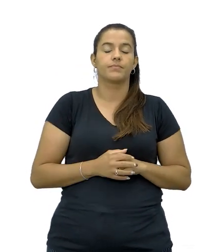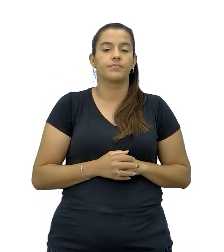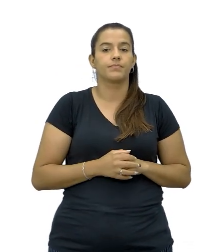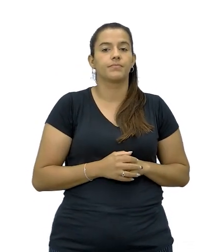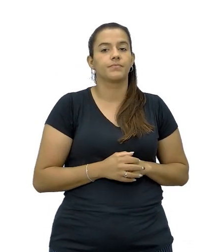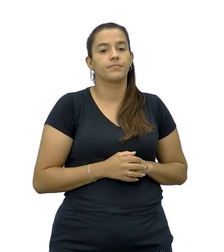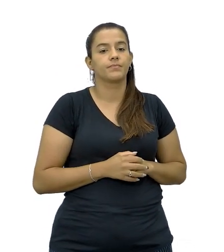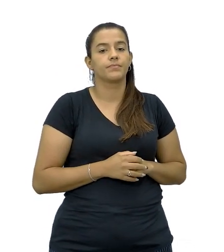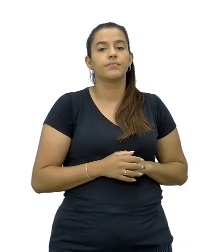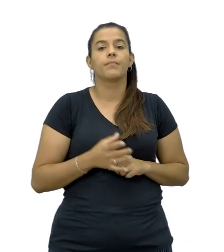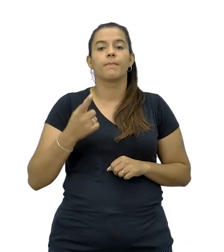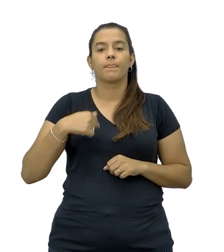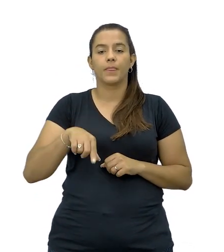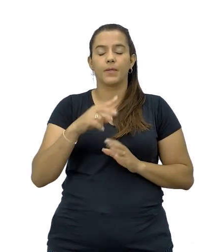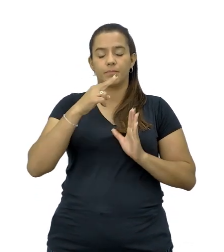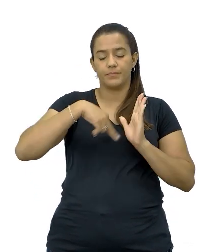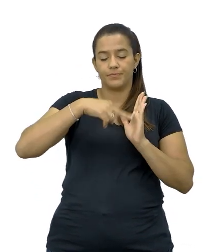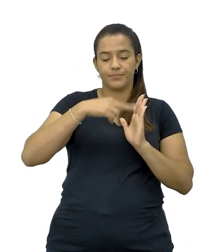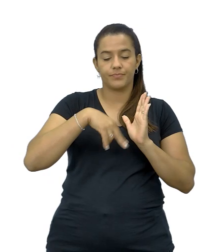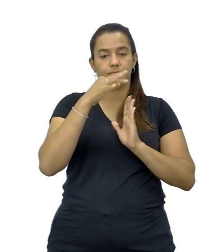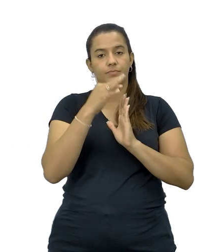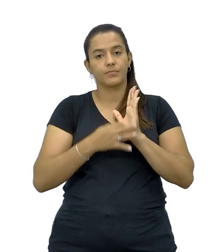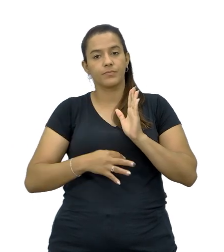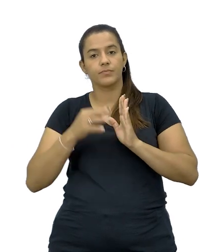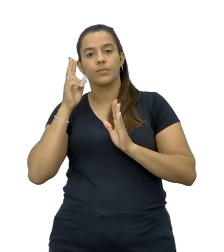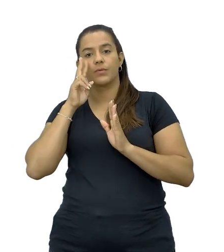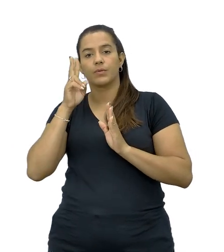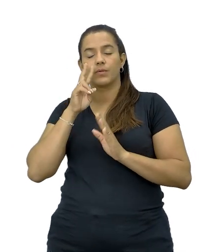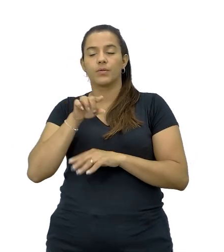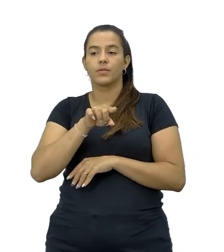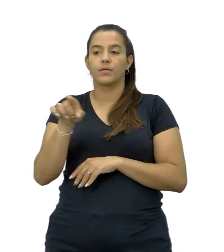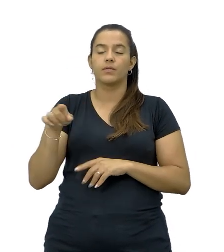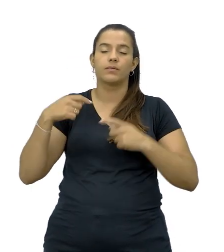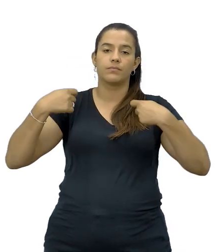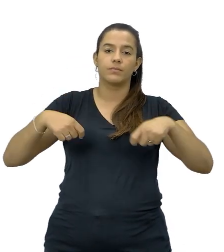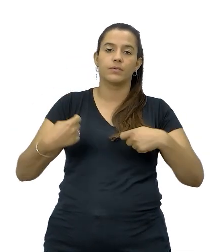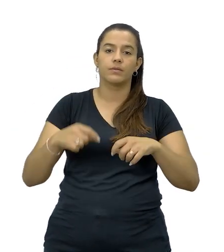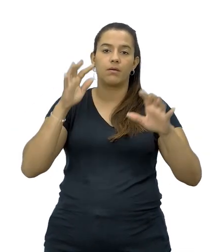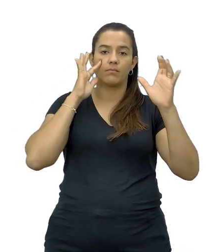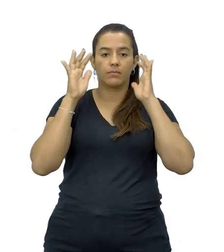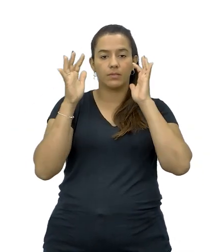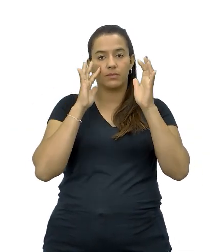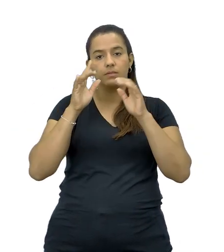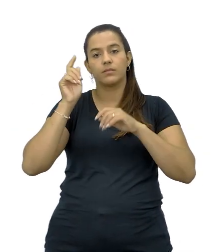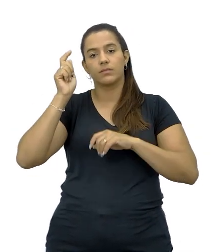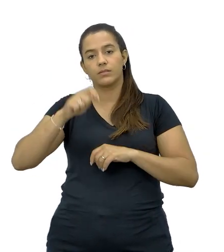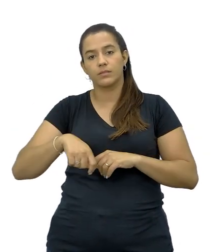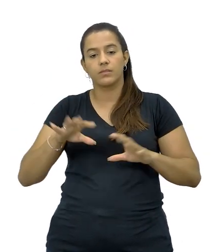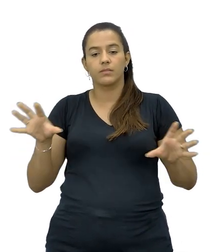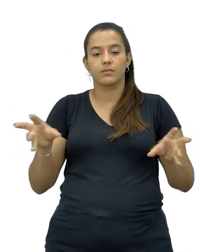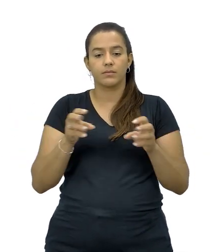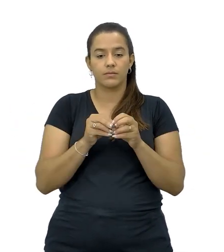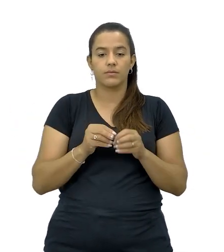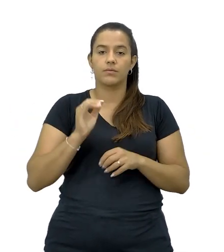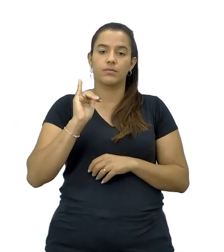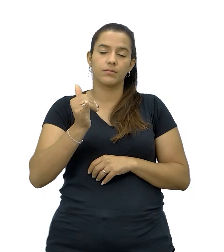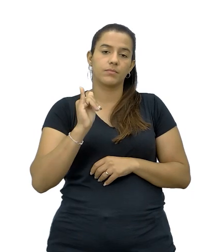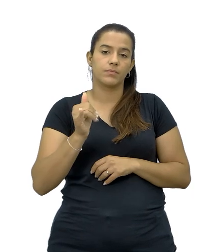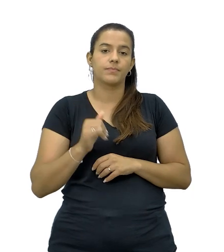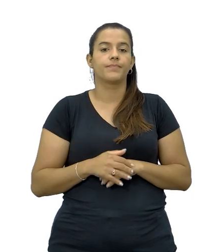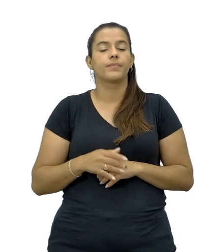na elaboração de um roteiro, né, do que meu estudante precisa pensar numa questão que constitua aí uma narrativa. Então,